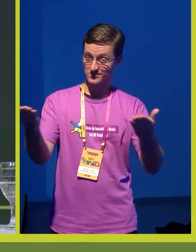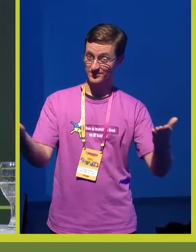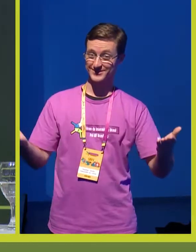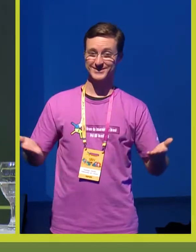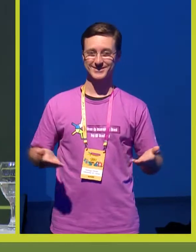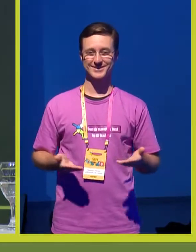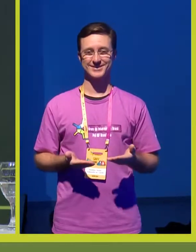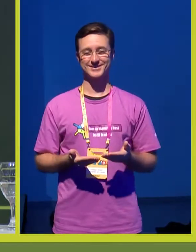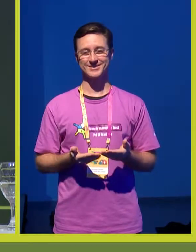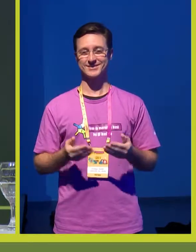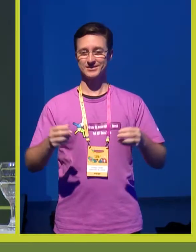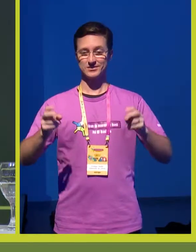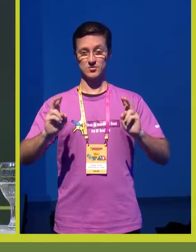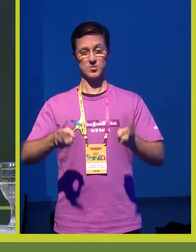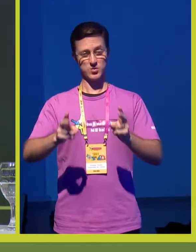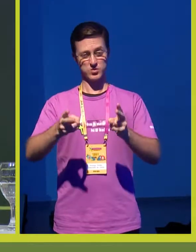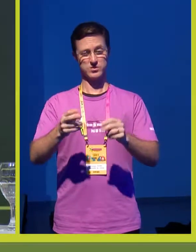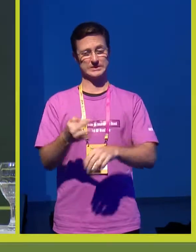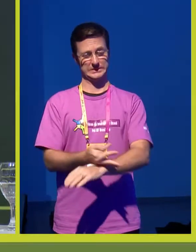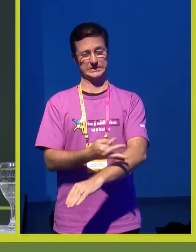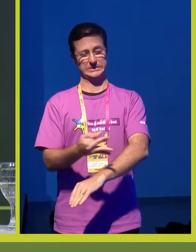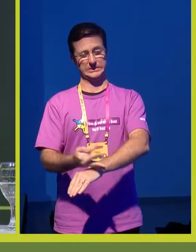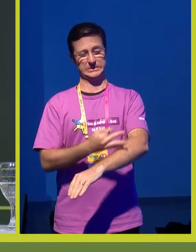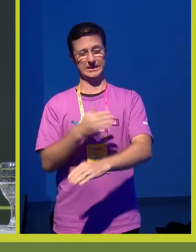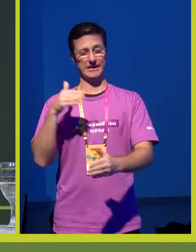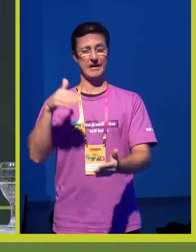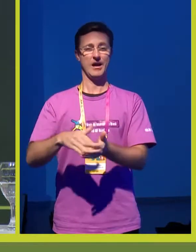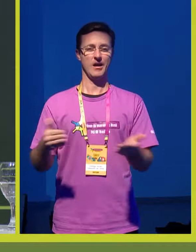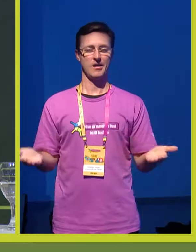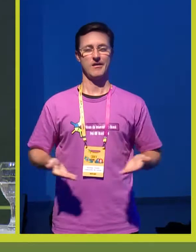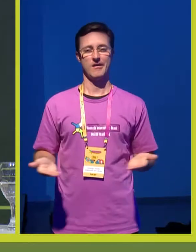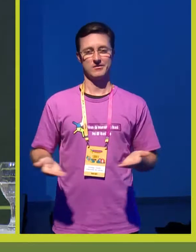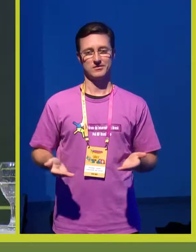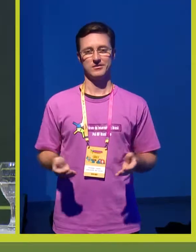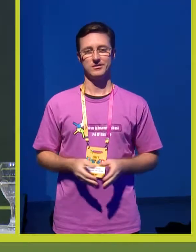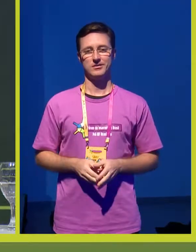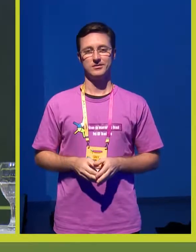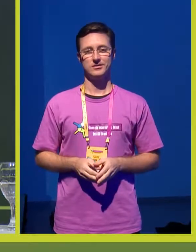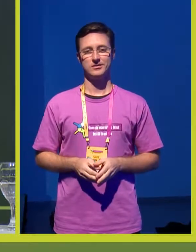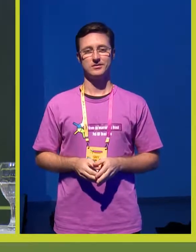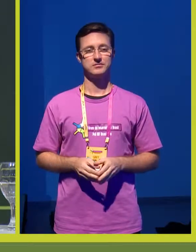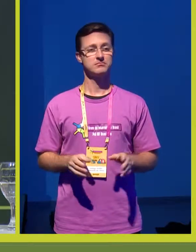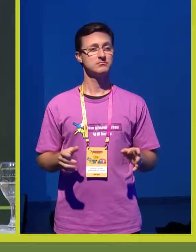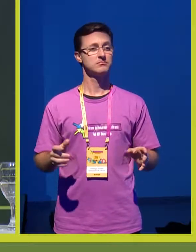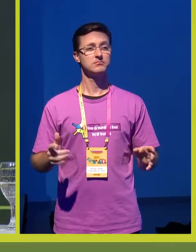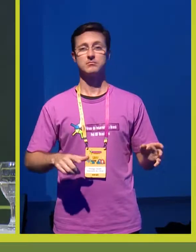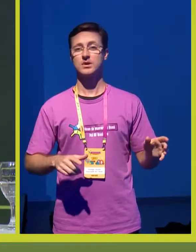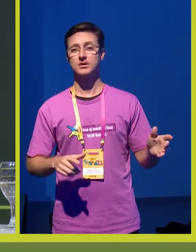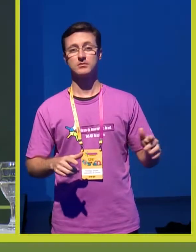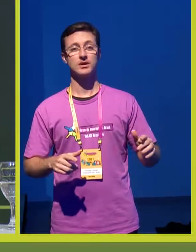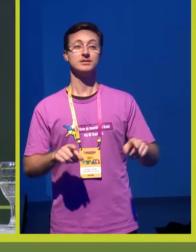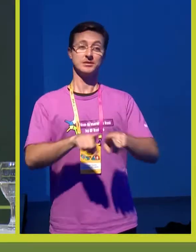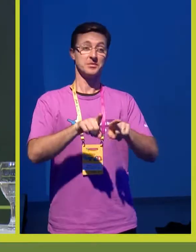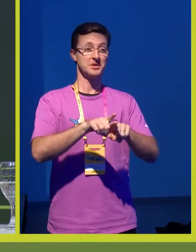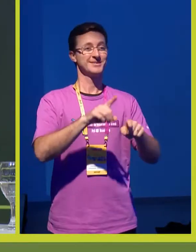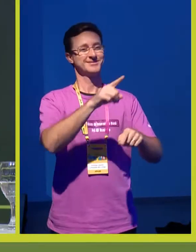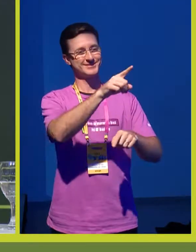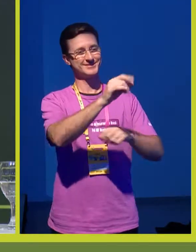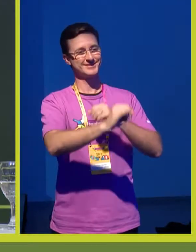continuaram aqui e persistiram e estão aqui até agora e também a quem mais nos juntaram online.